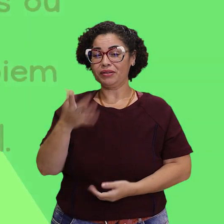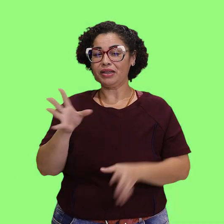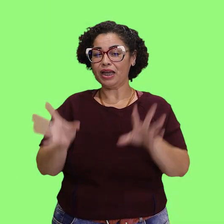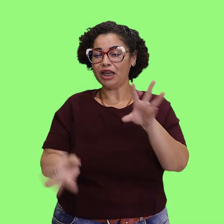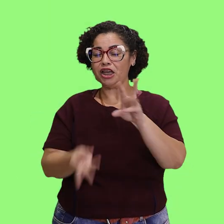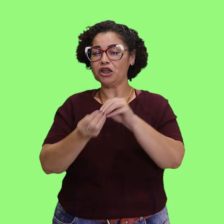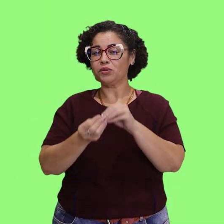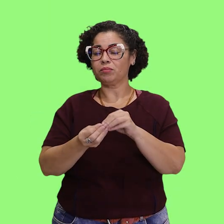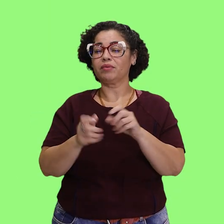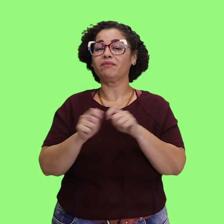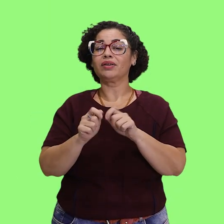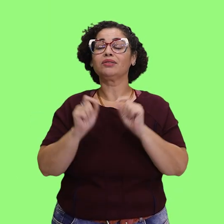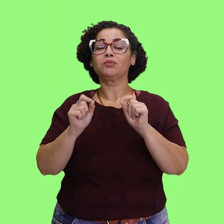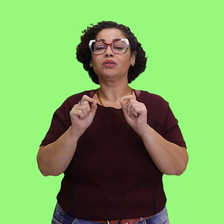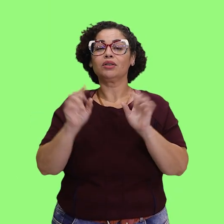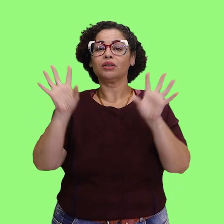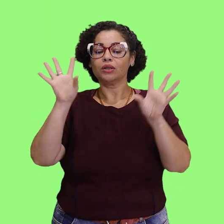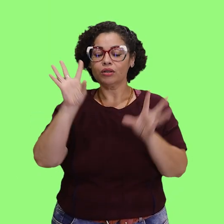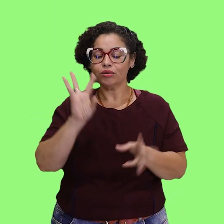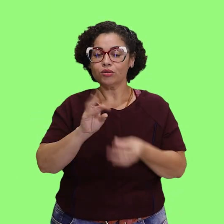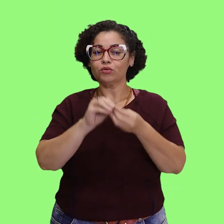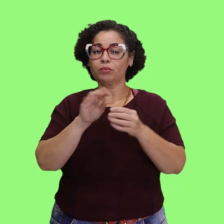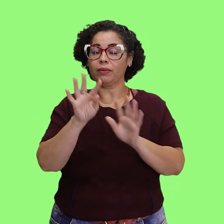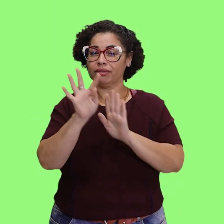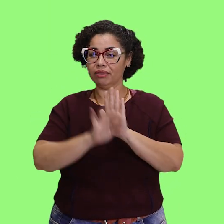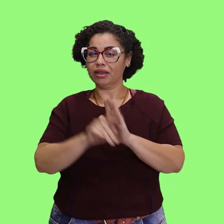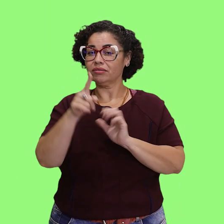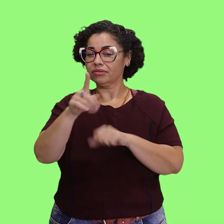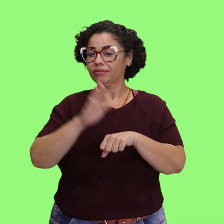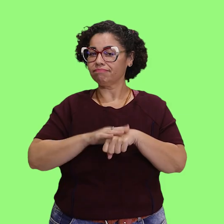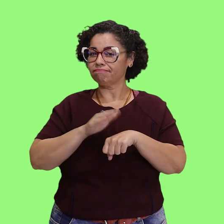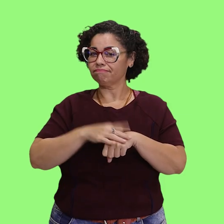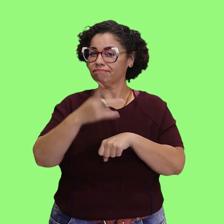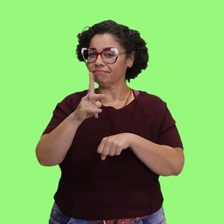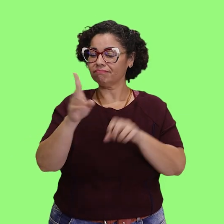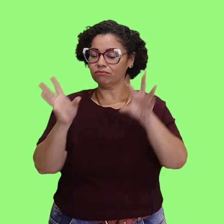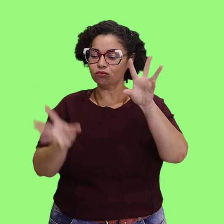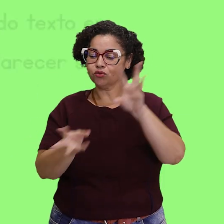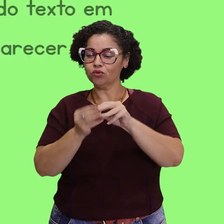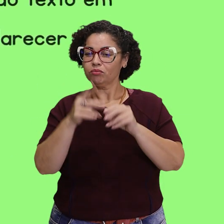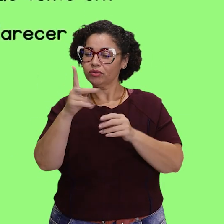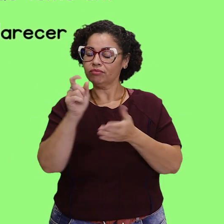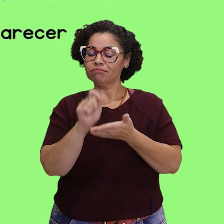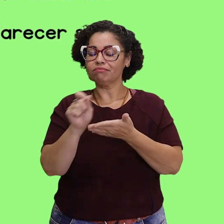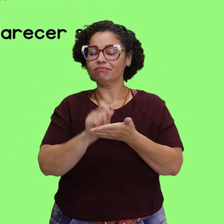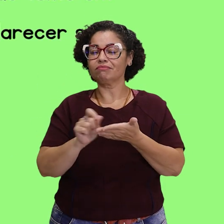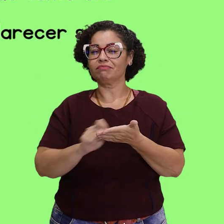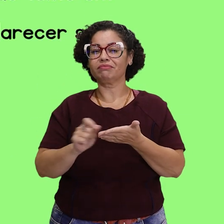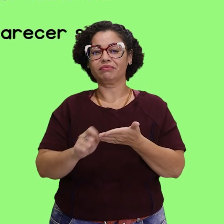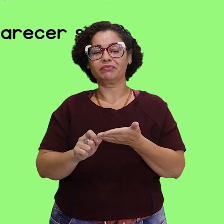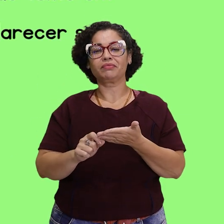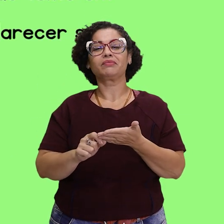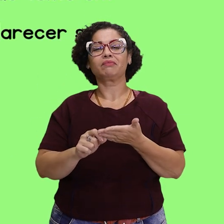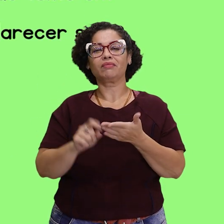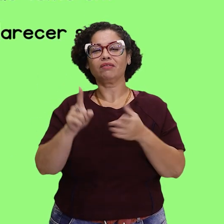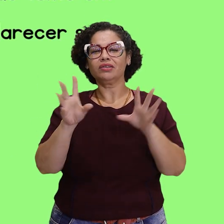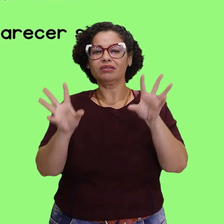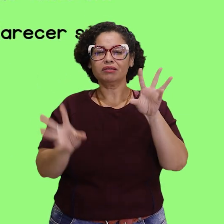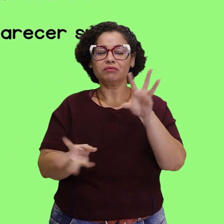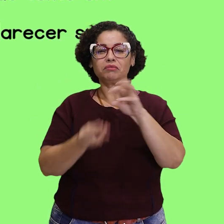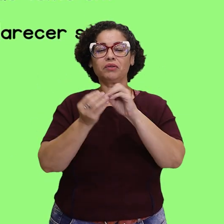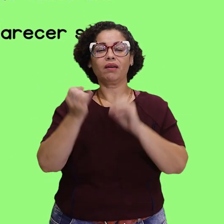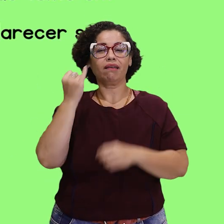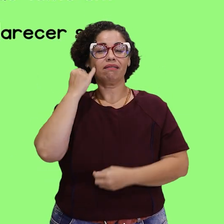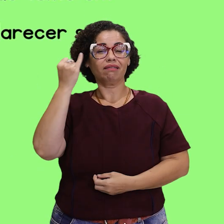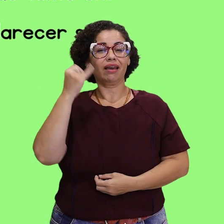vamos ver. Em resumo, o que nós vamos fazer? Resuma o texto com suas próprias palavras. Tente